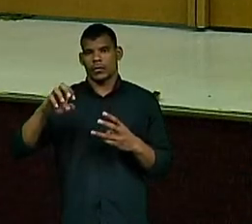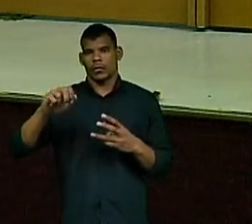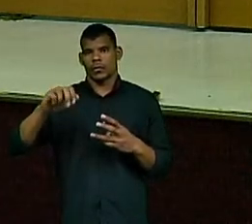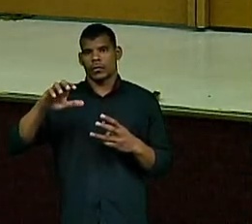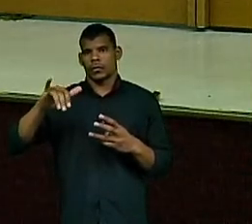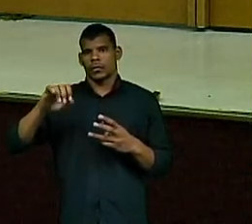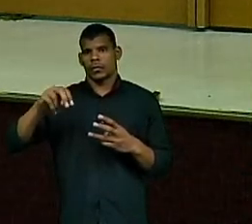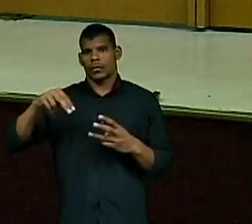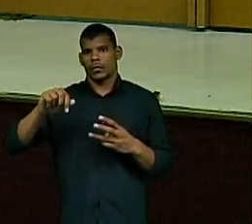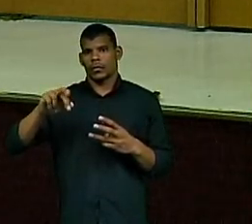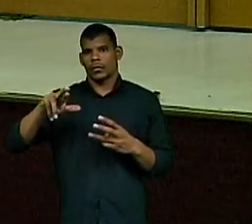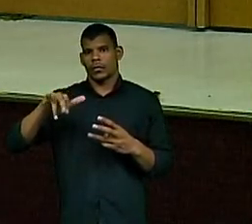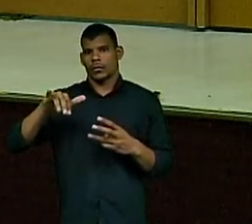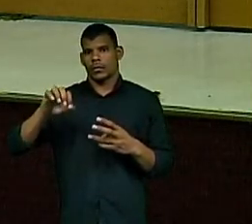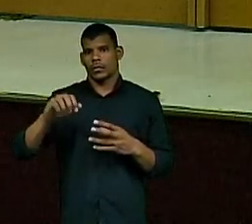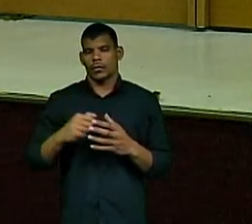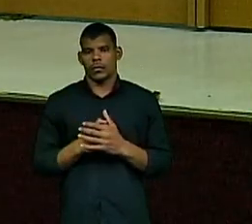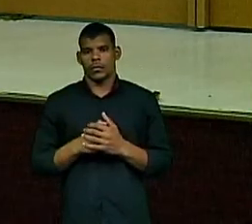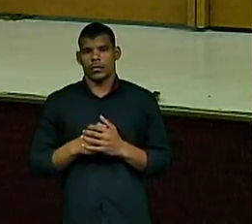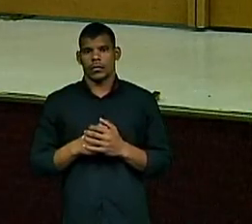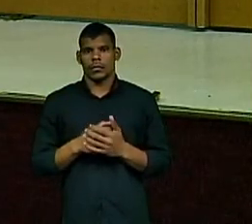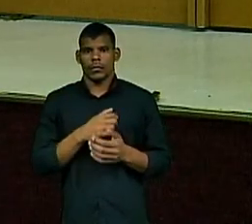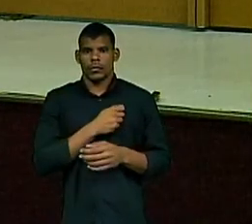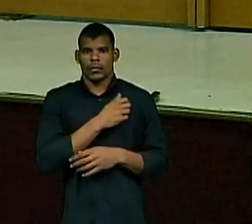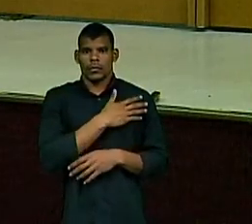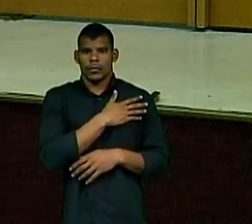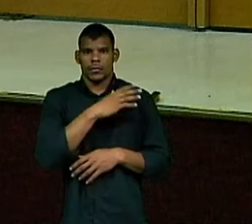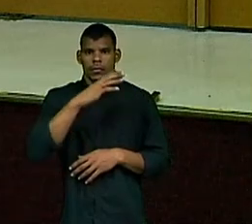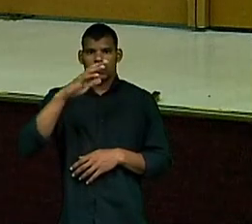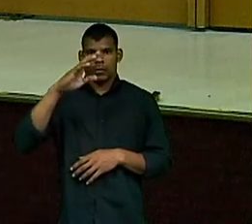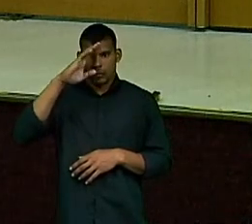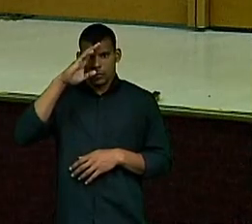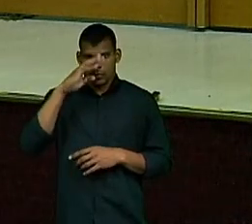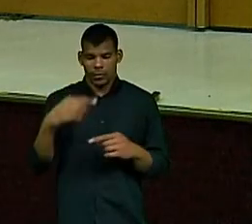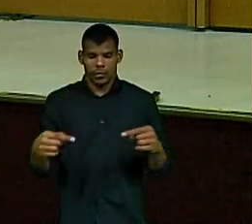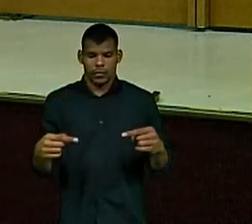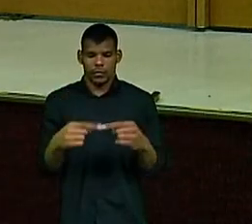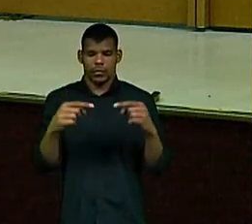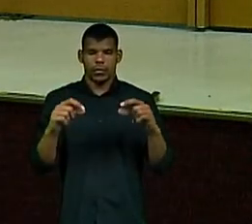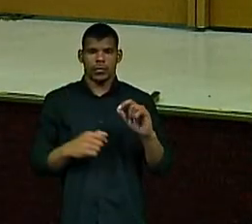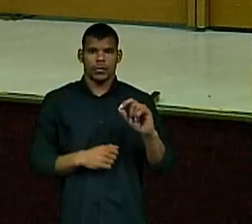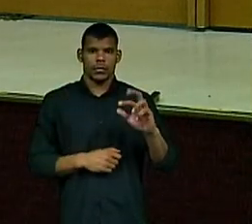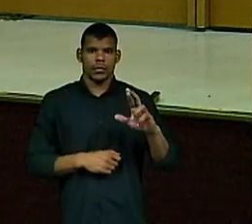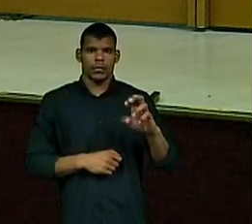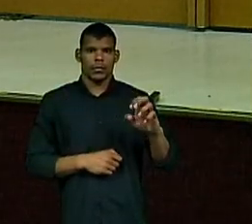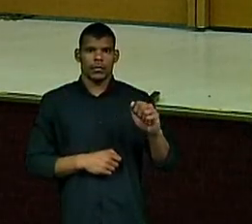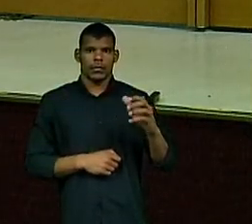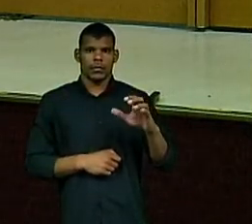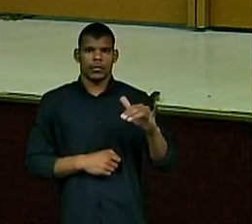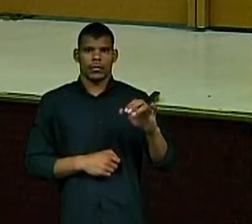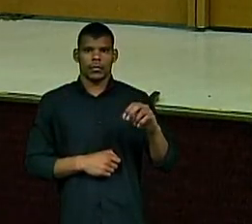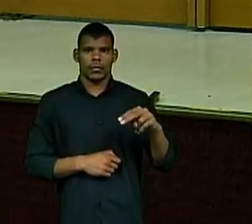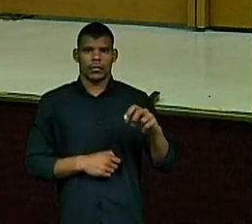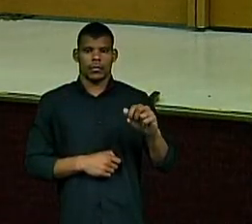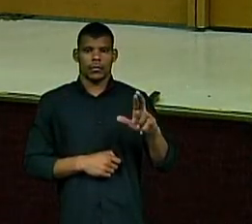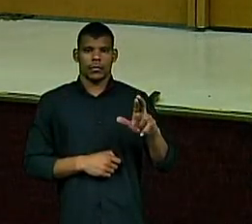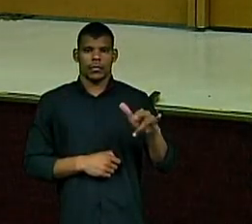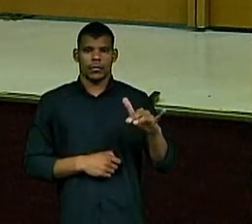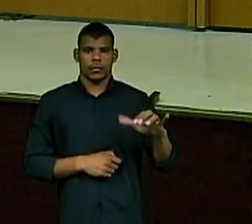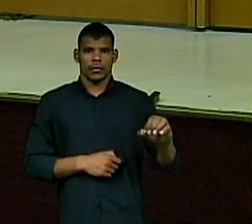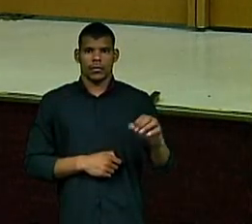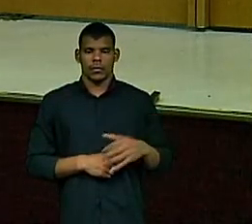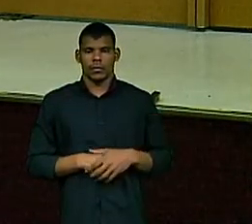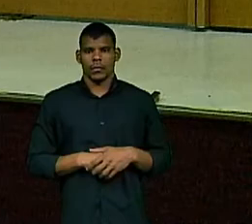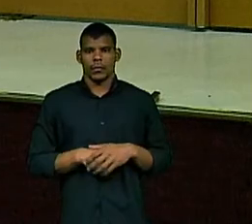pensar em ditadura é pensar de forma reacionário que é voltar ao passado